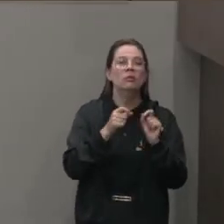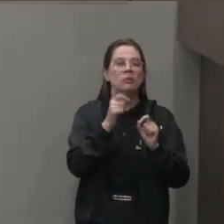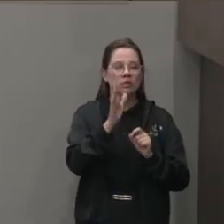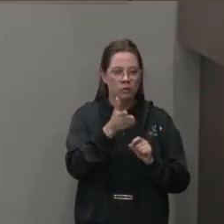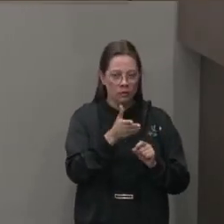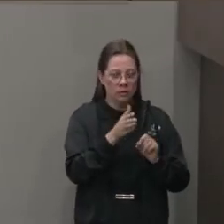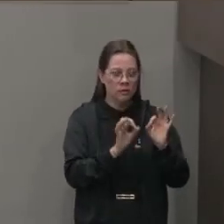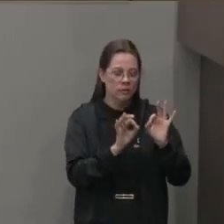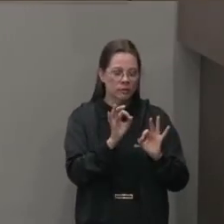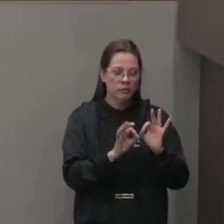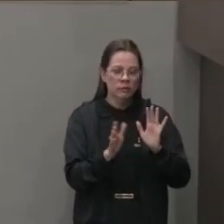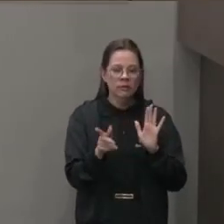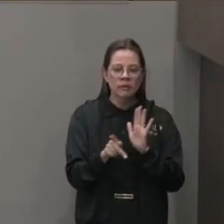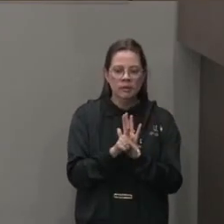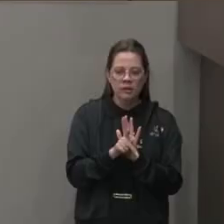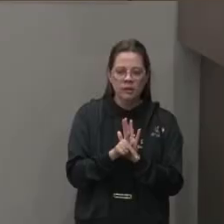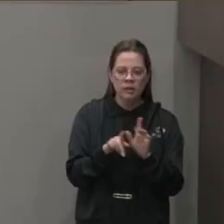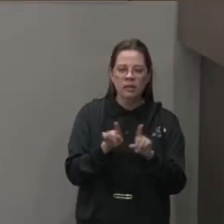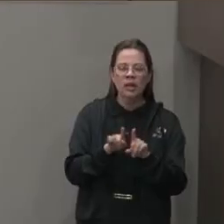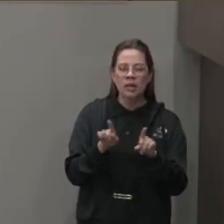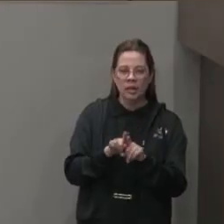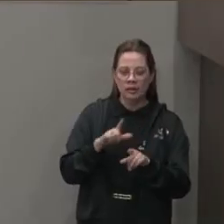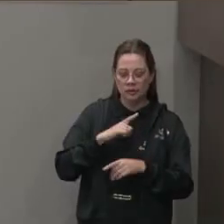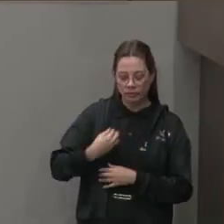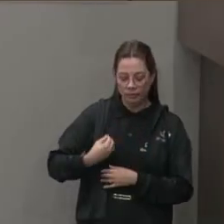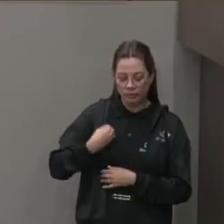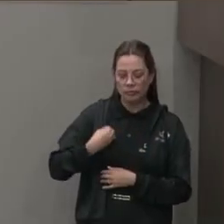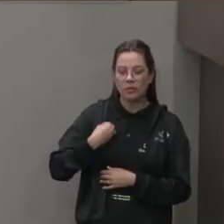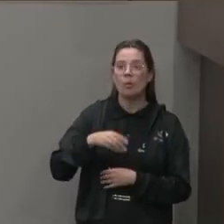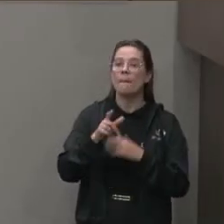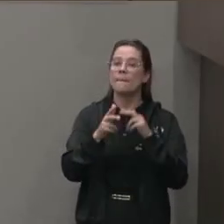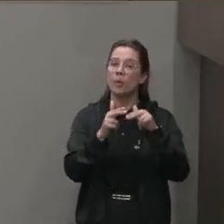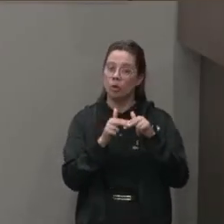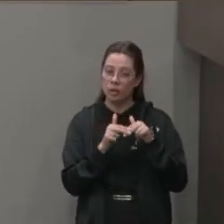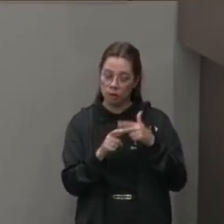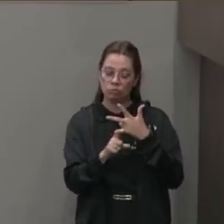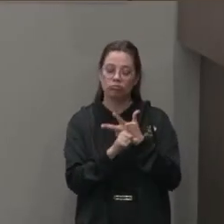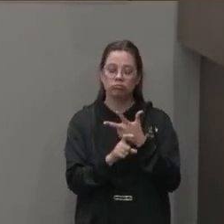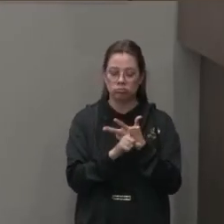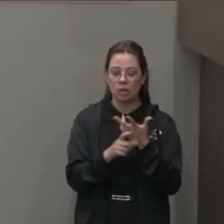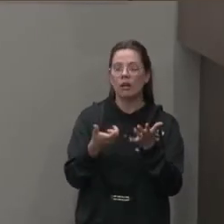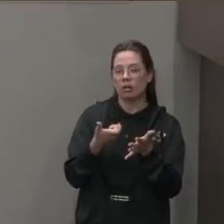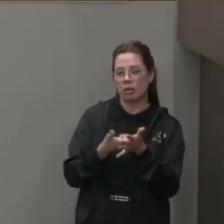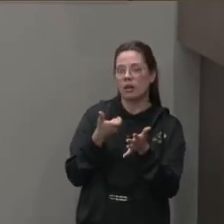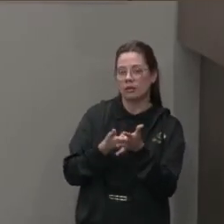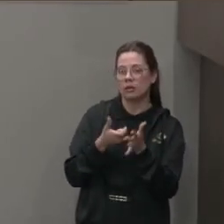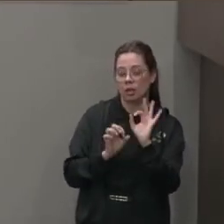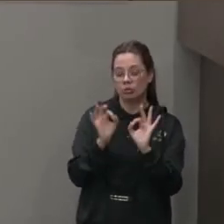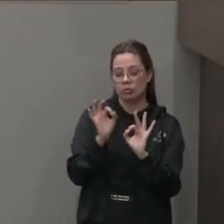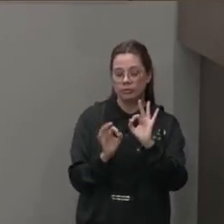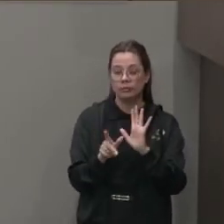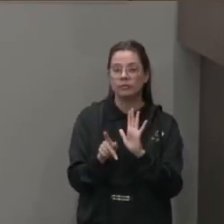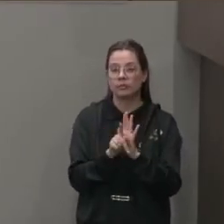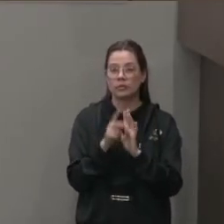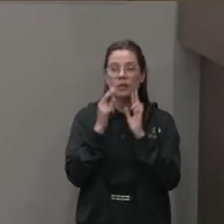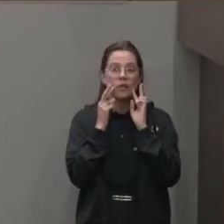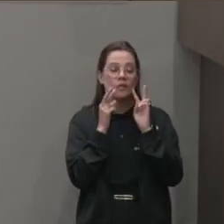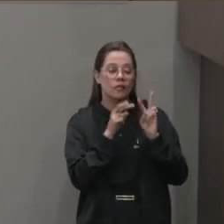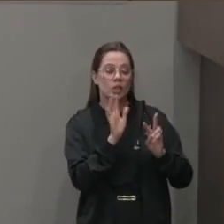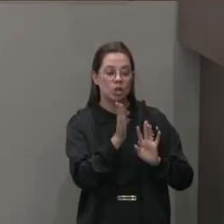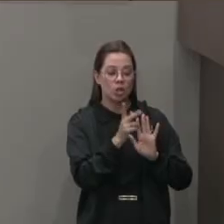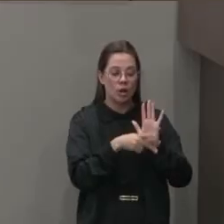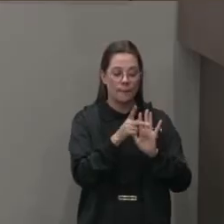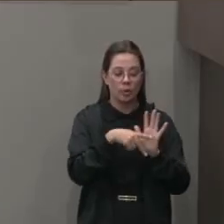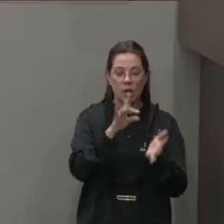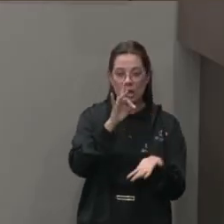está a contrapartida prevista, né? Então, por isso que o Executivo está optando por manter a contrapartida prevista no projeto